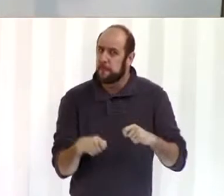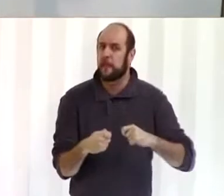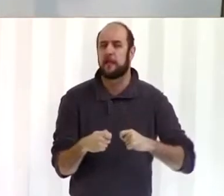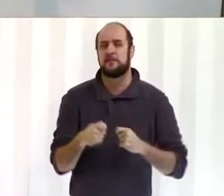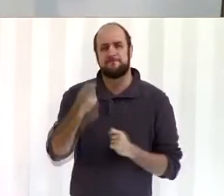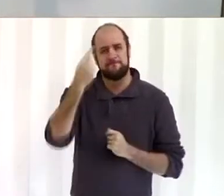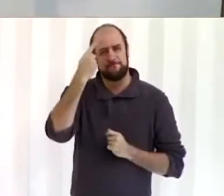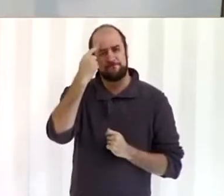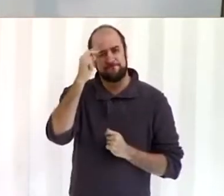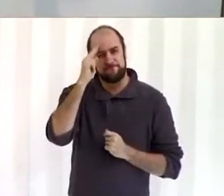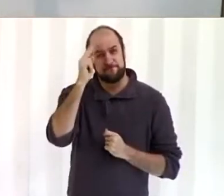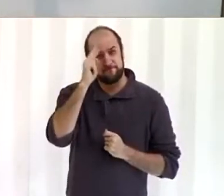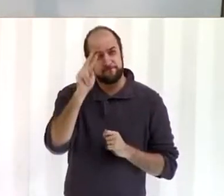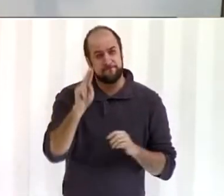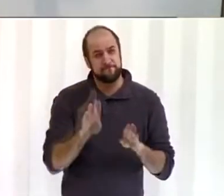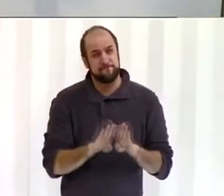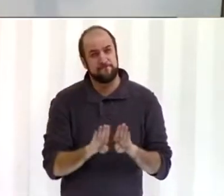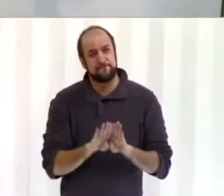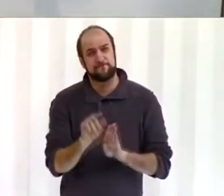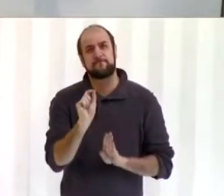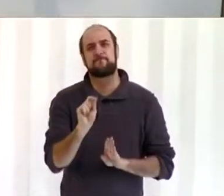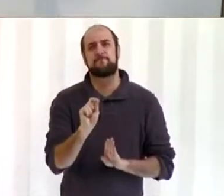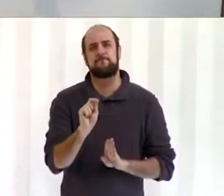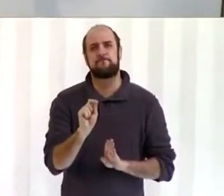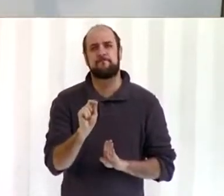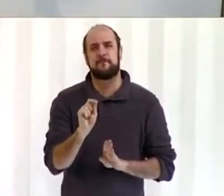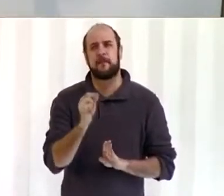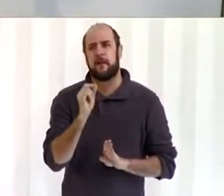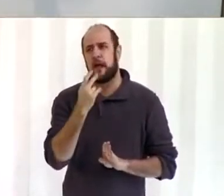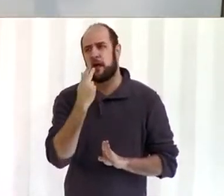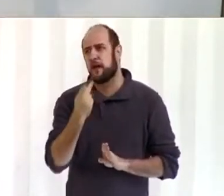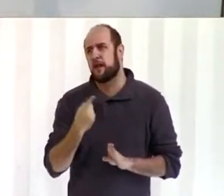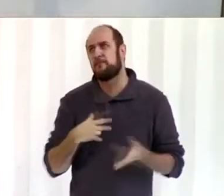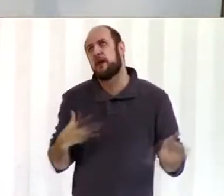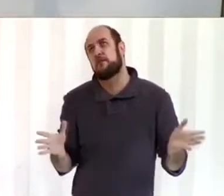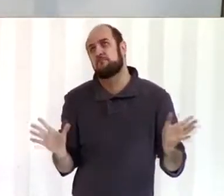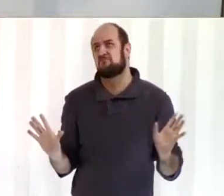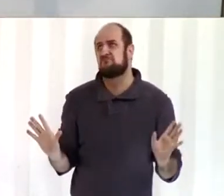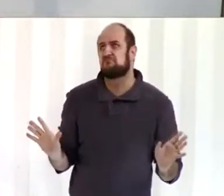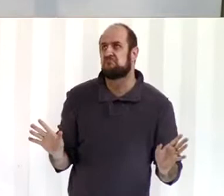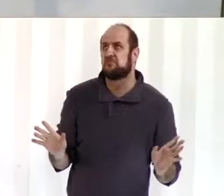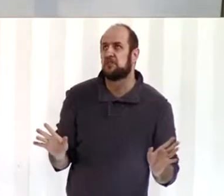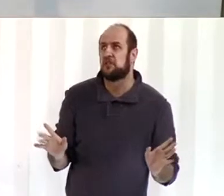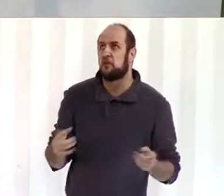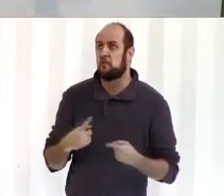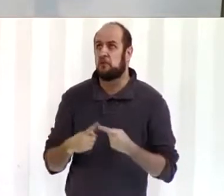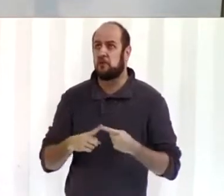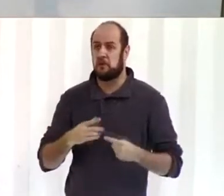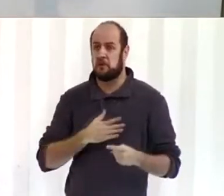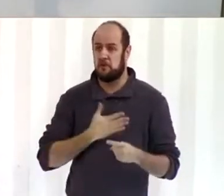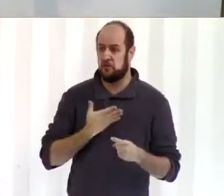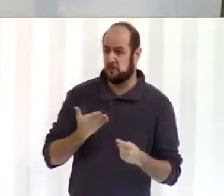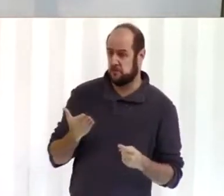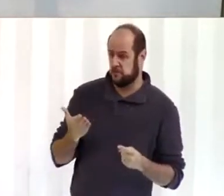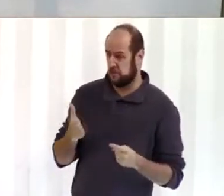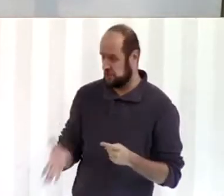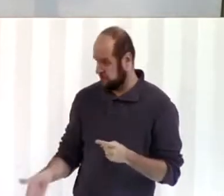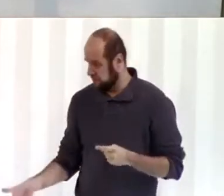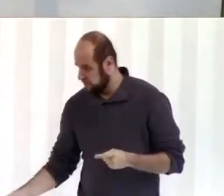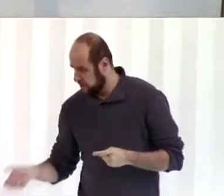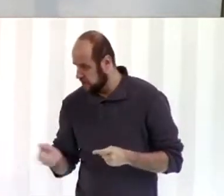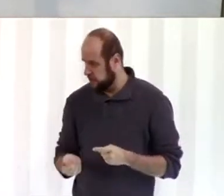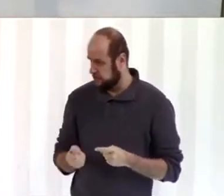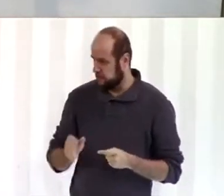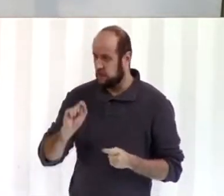em consideração que, se você falar, mas por que ele ficou tão assustado porque perdeu o machado?